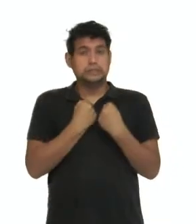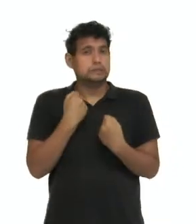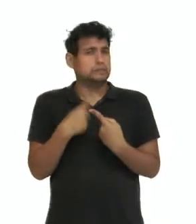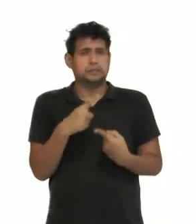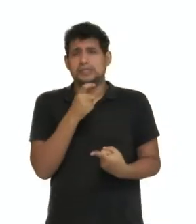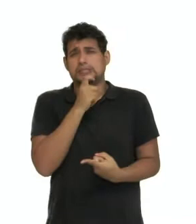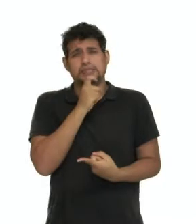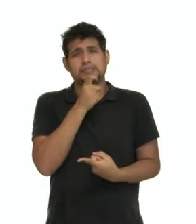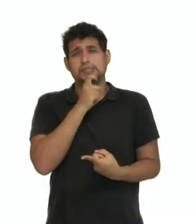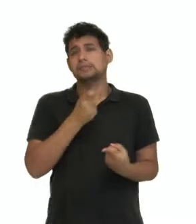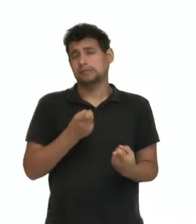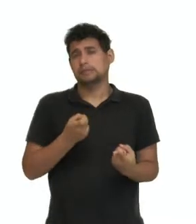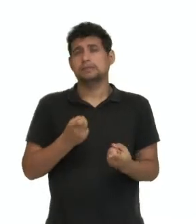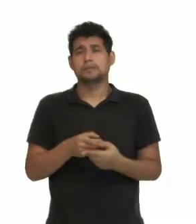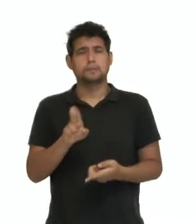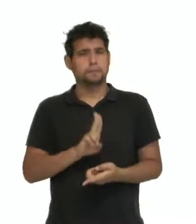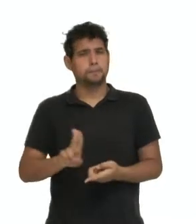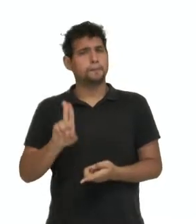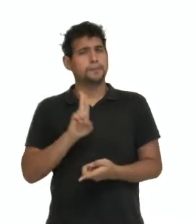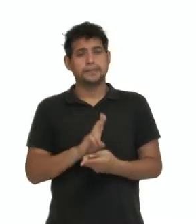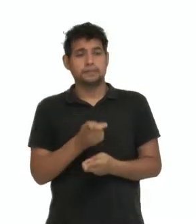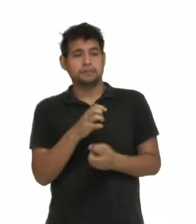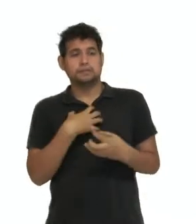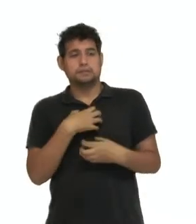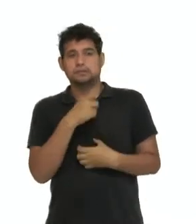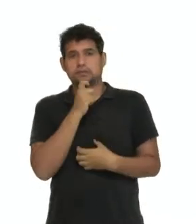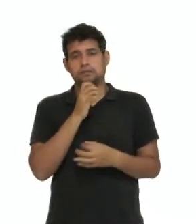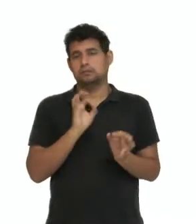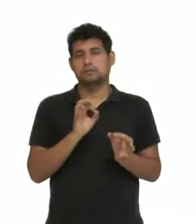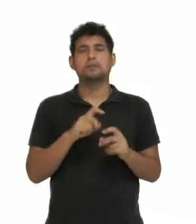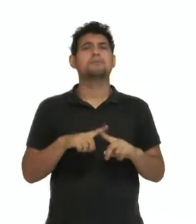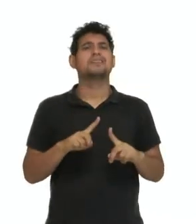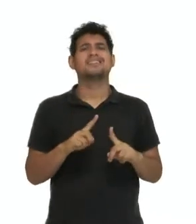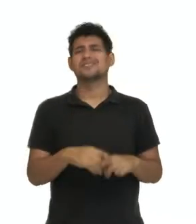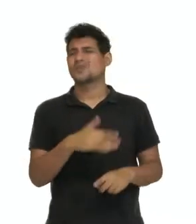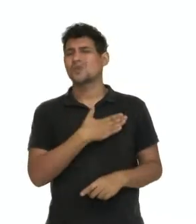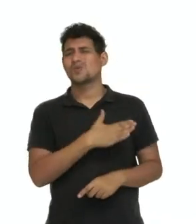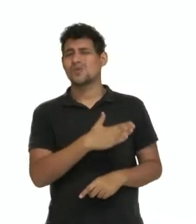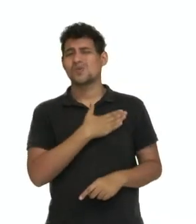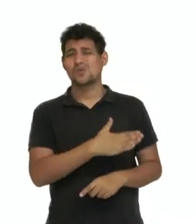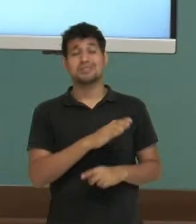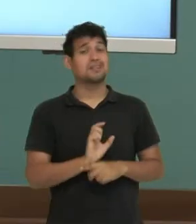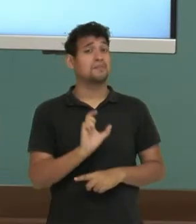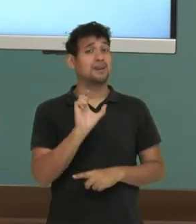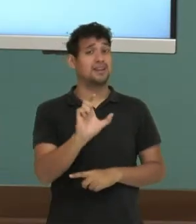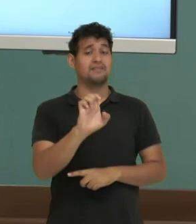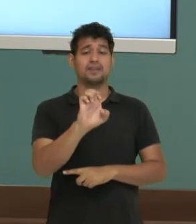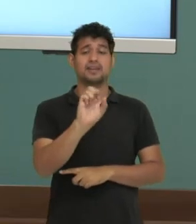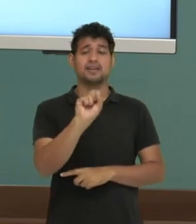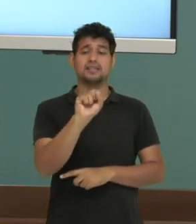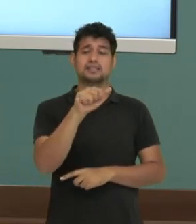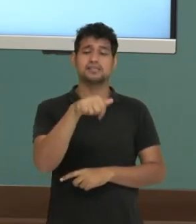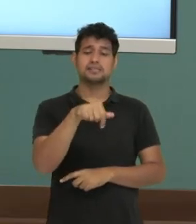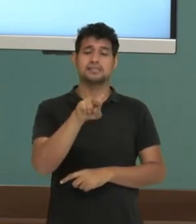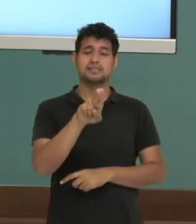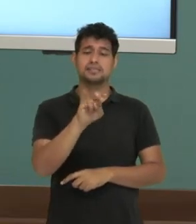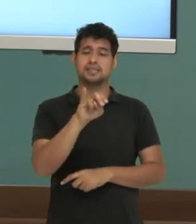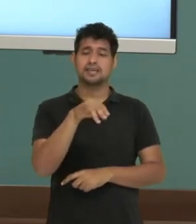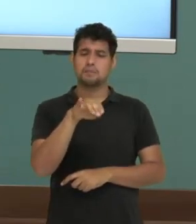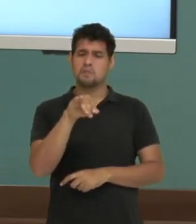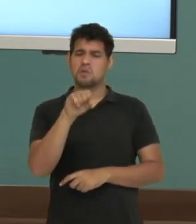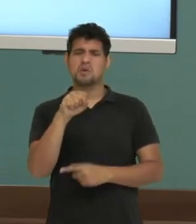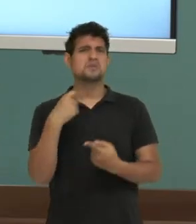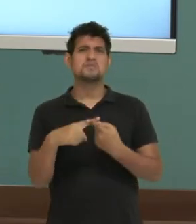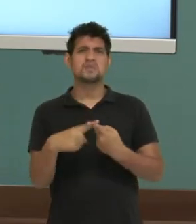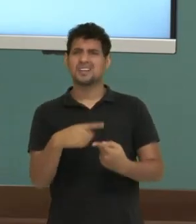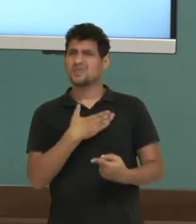para poder utilizar para não passar frio. Só que eles não gostam de ser chamados de esquimós, né, que significa comedor de carne crua.